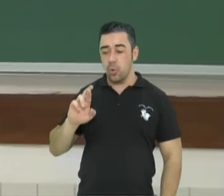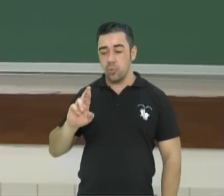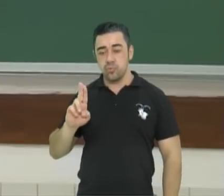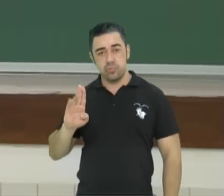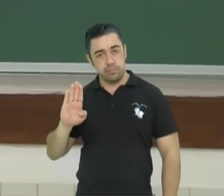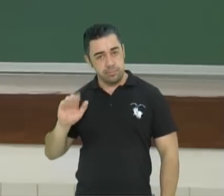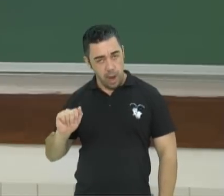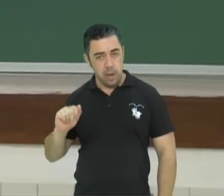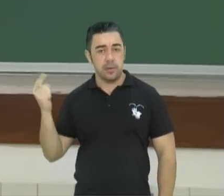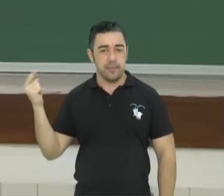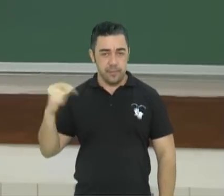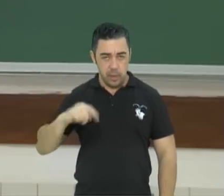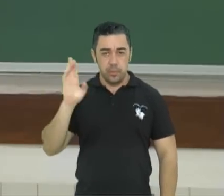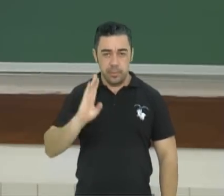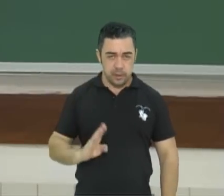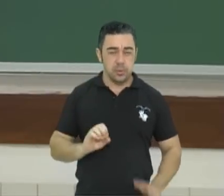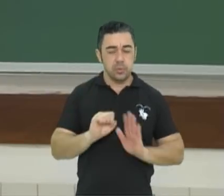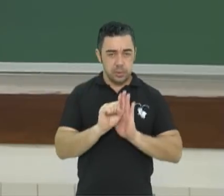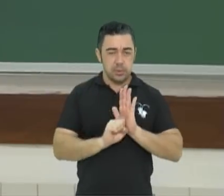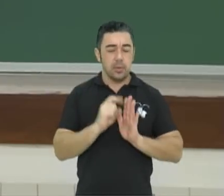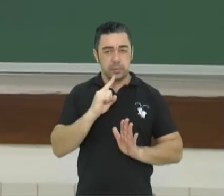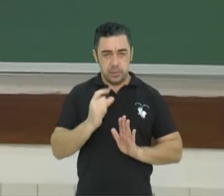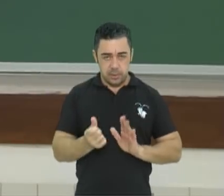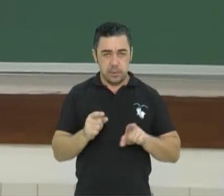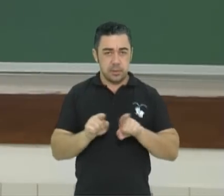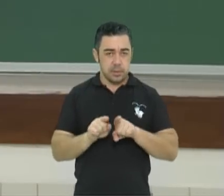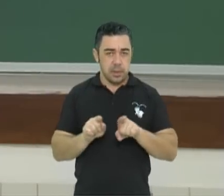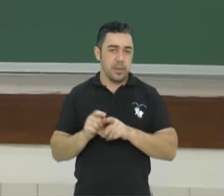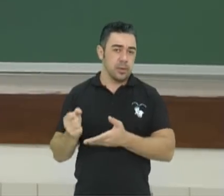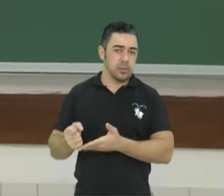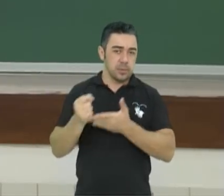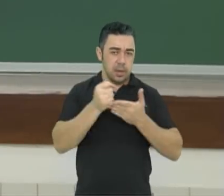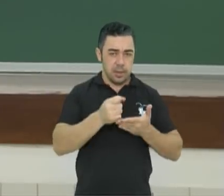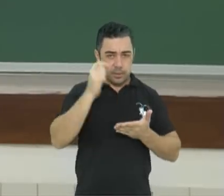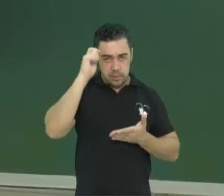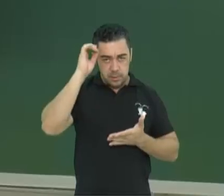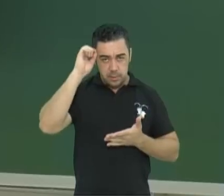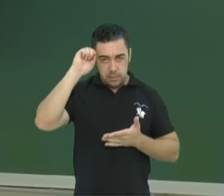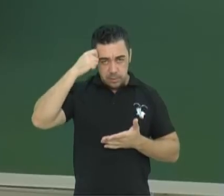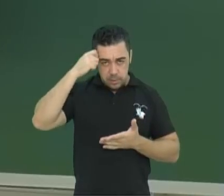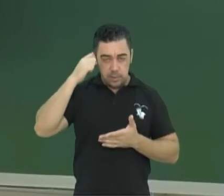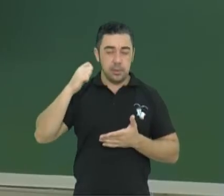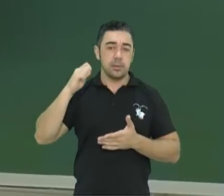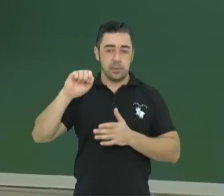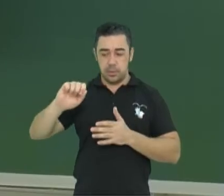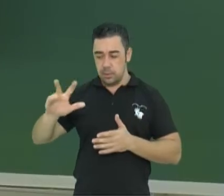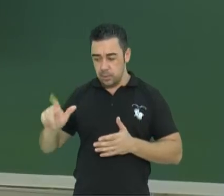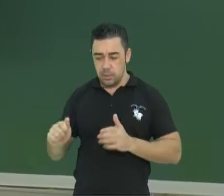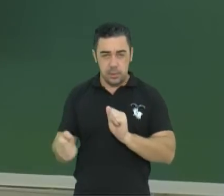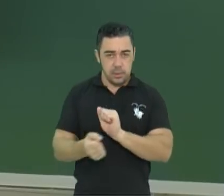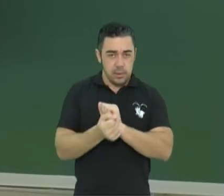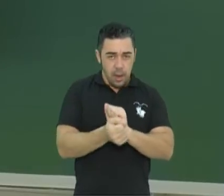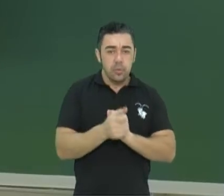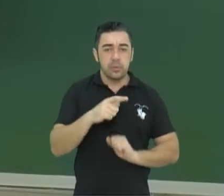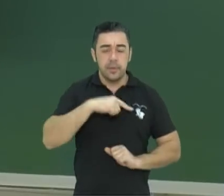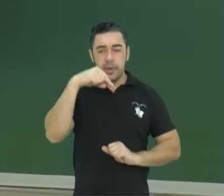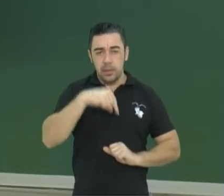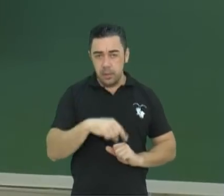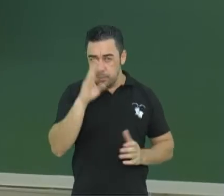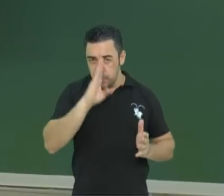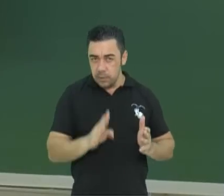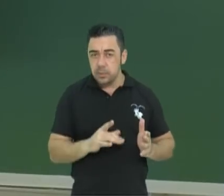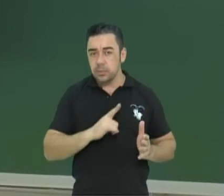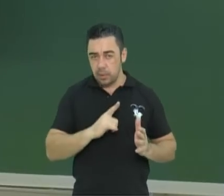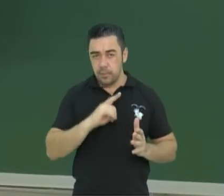Brasil aí também a partir do século XVI com o tráfico de escravos e que foram escravizados aqui